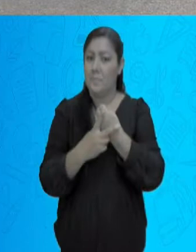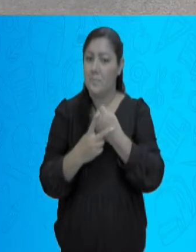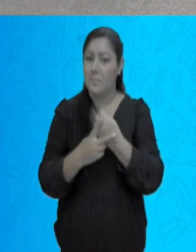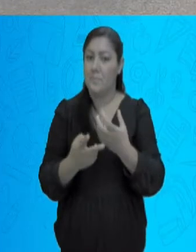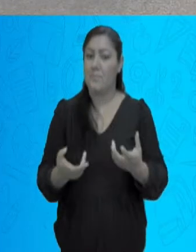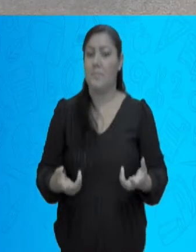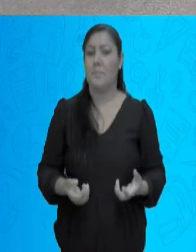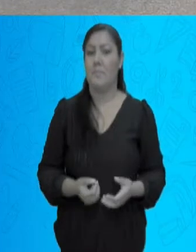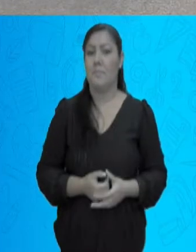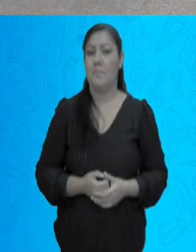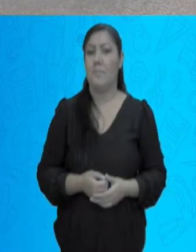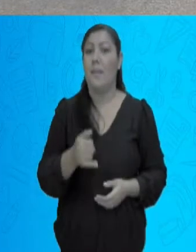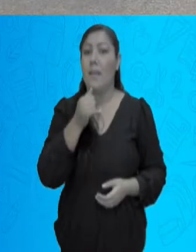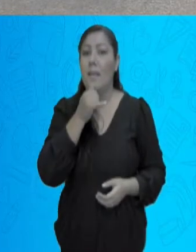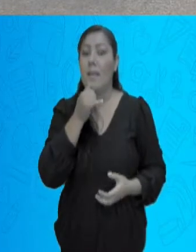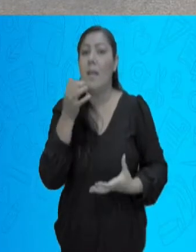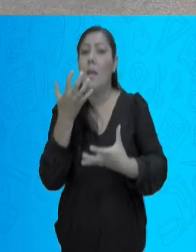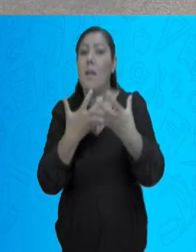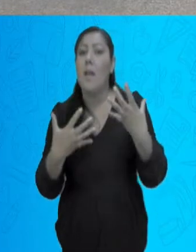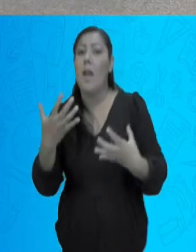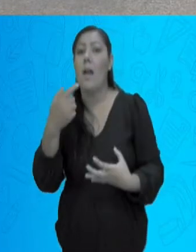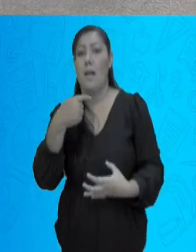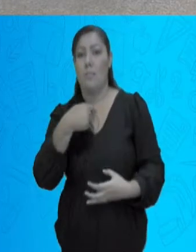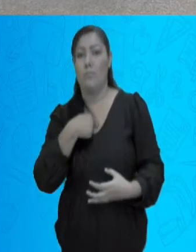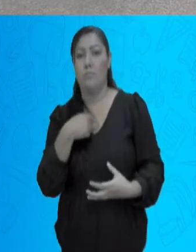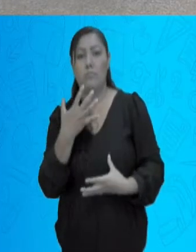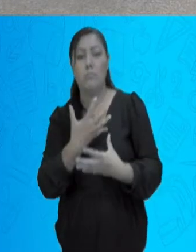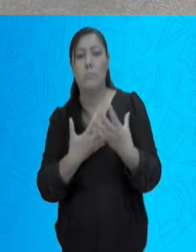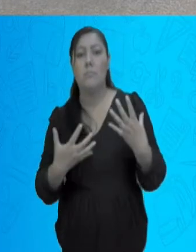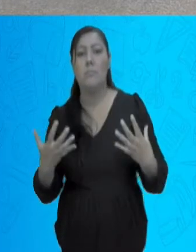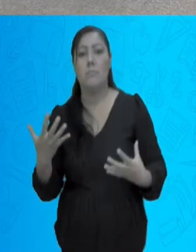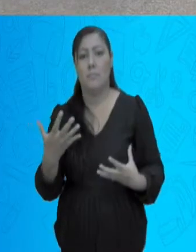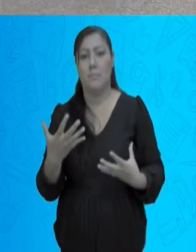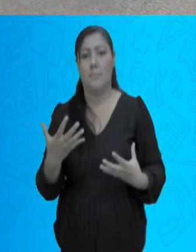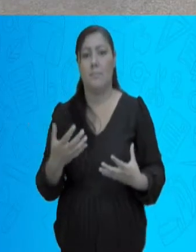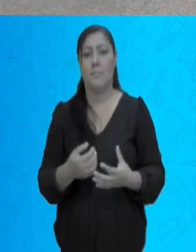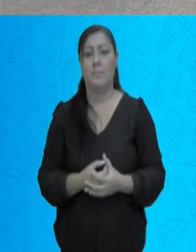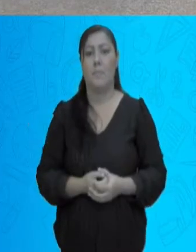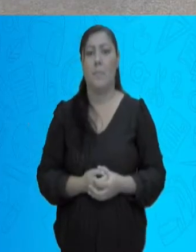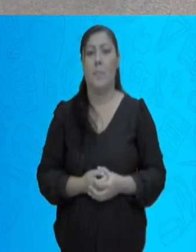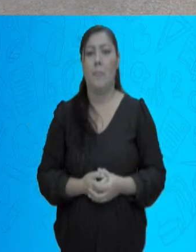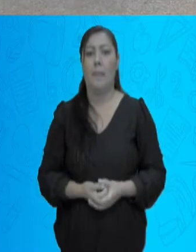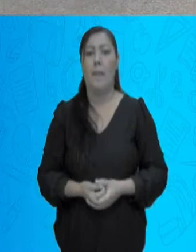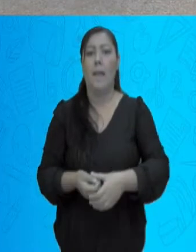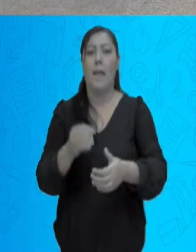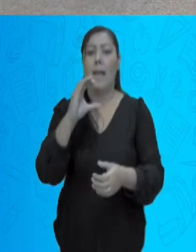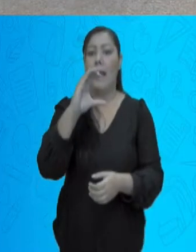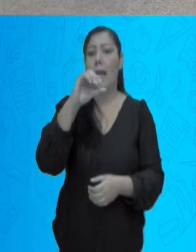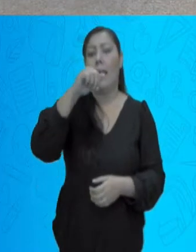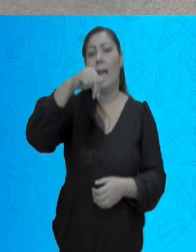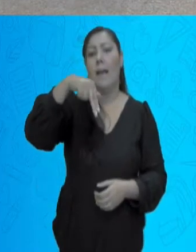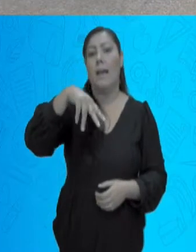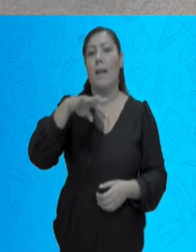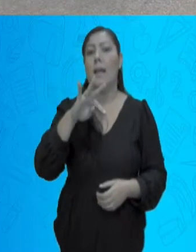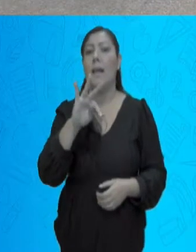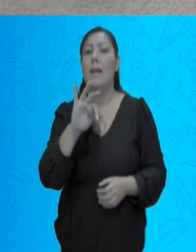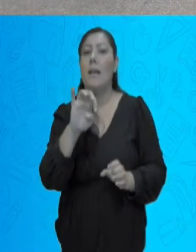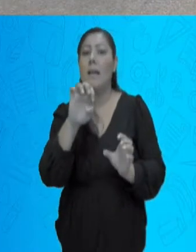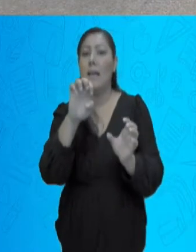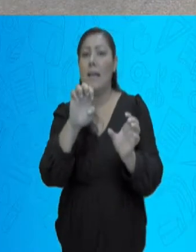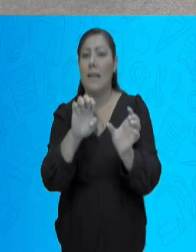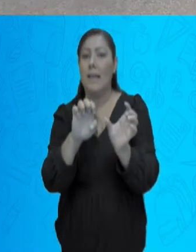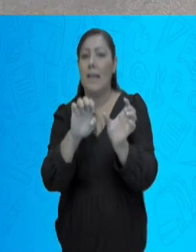do cantei? Cantei. O finalzinho, a desinência,